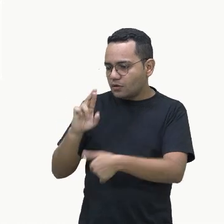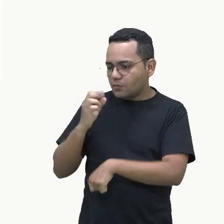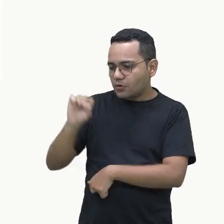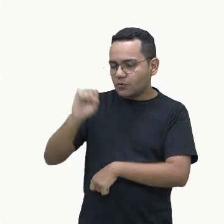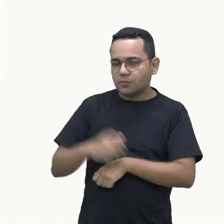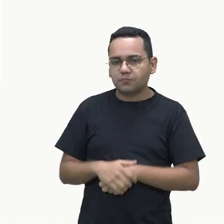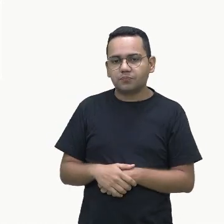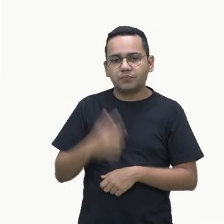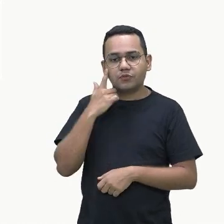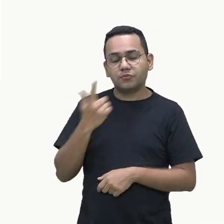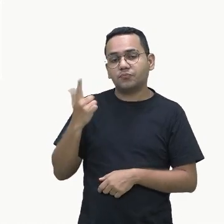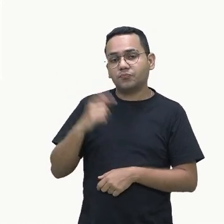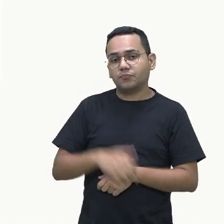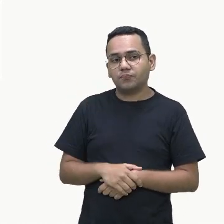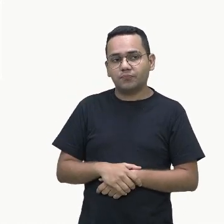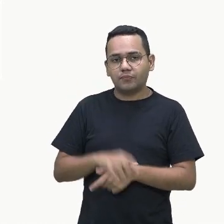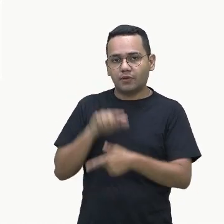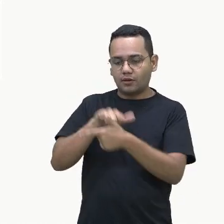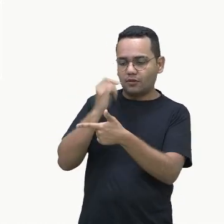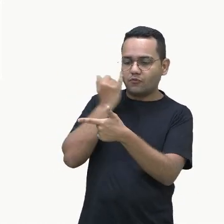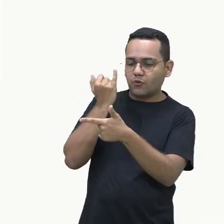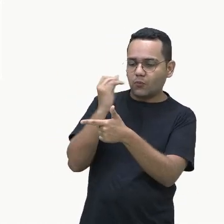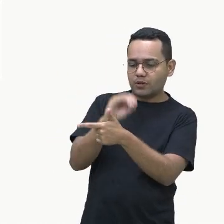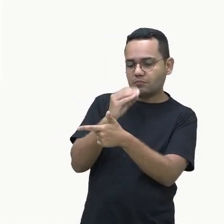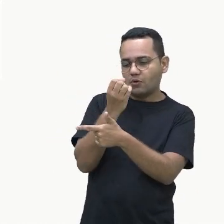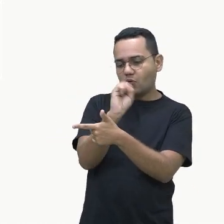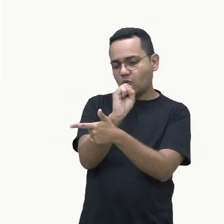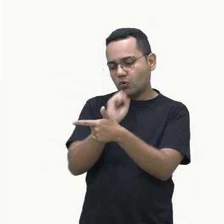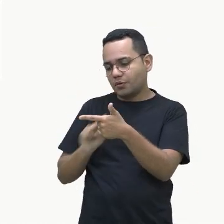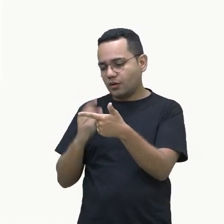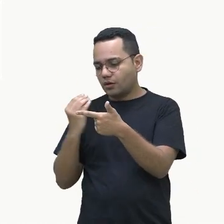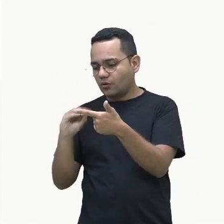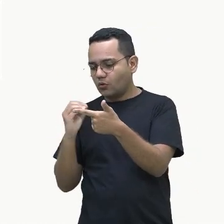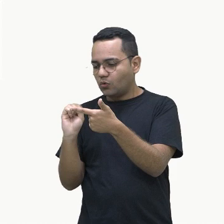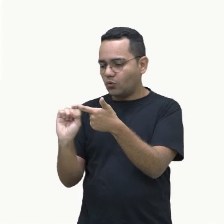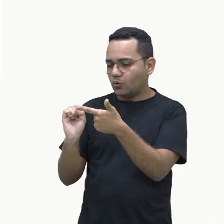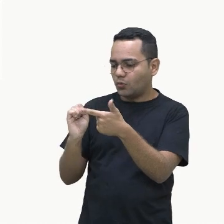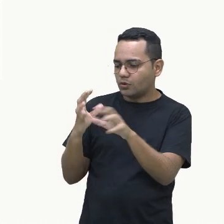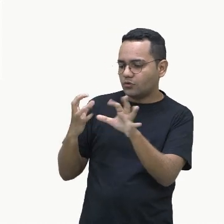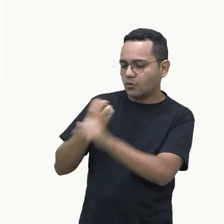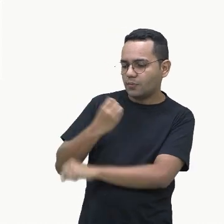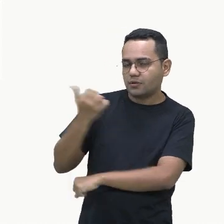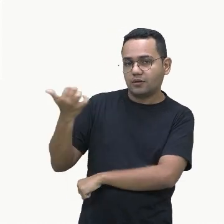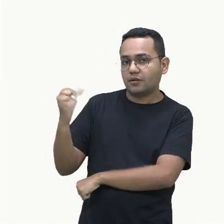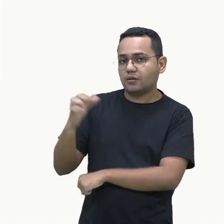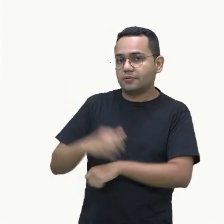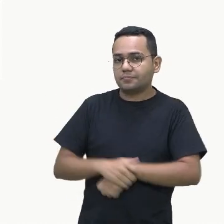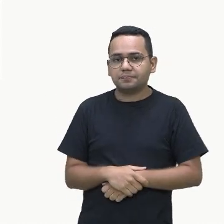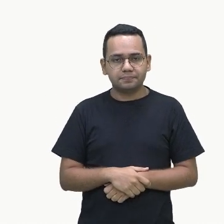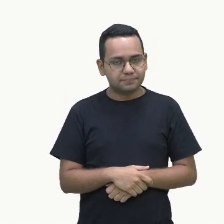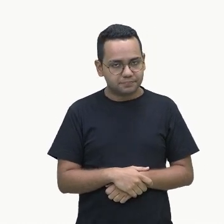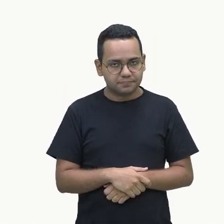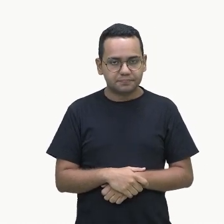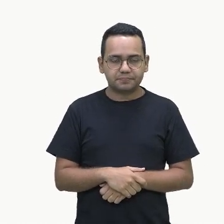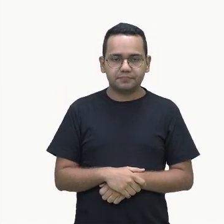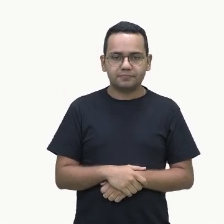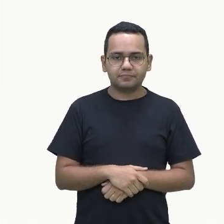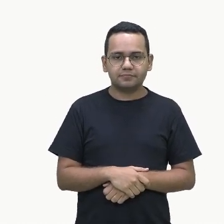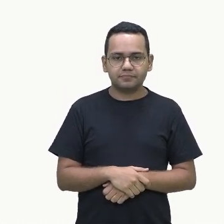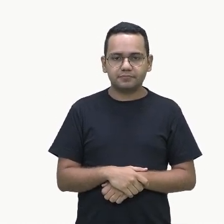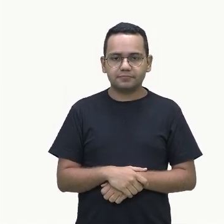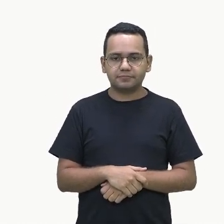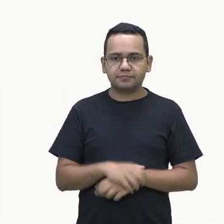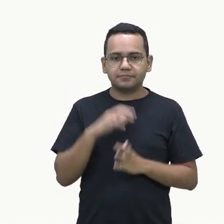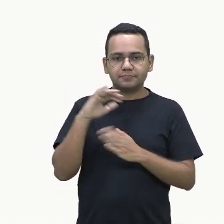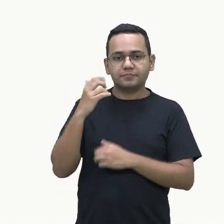cateto, 8, do outro cateto, 8, e da minha hipotenusa, 16. Tá bom?